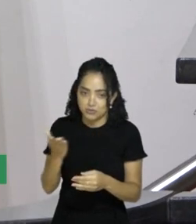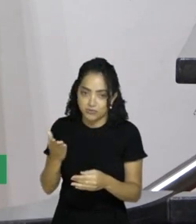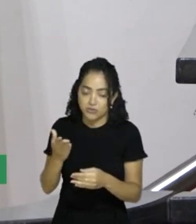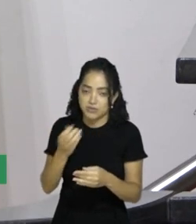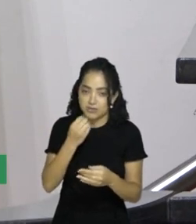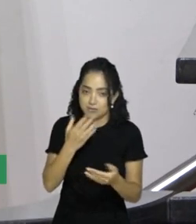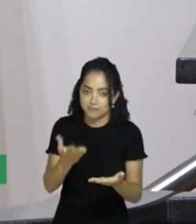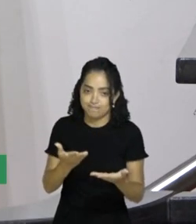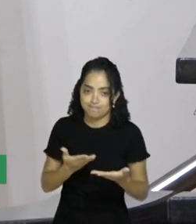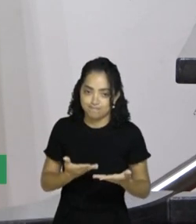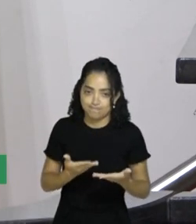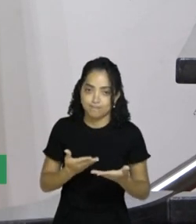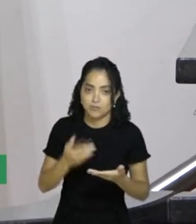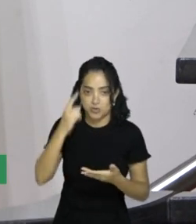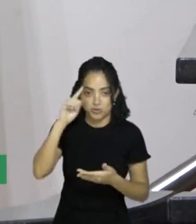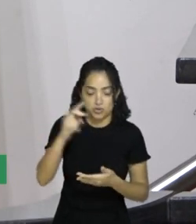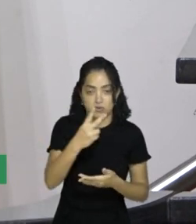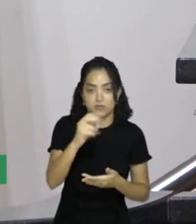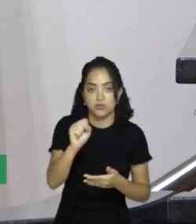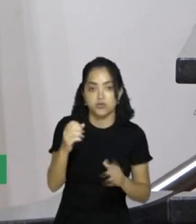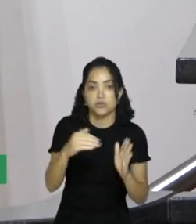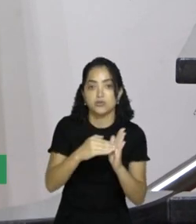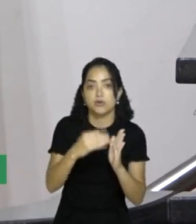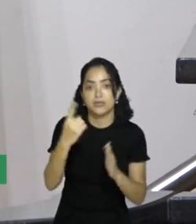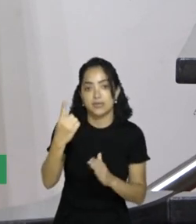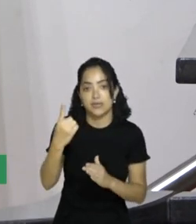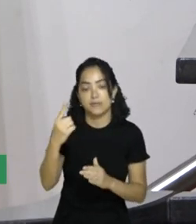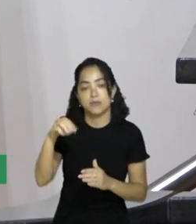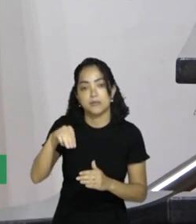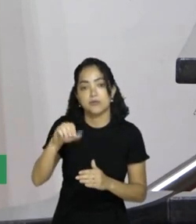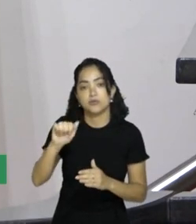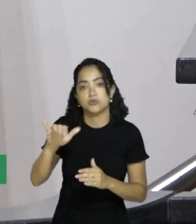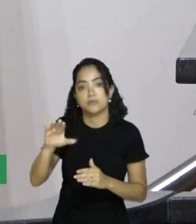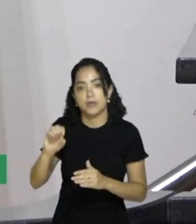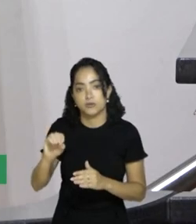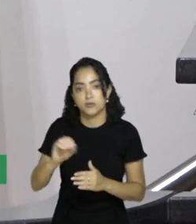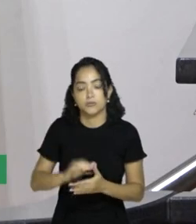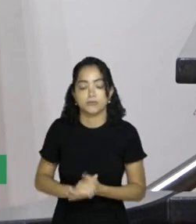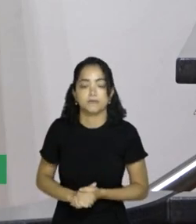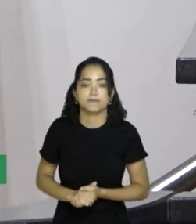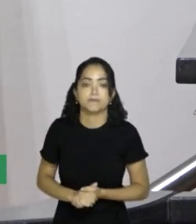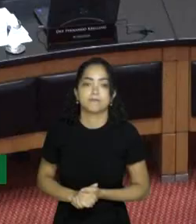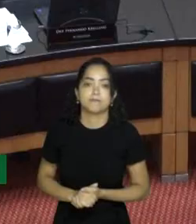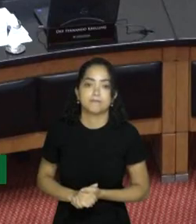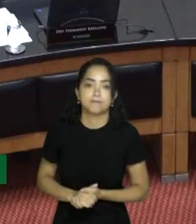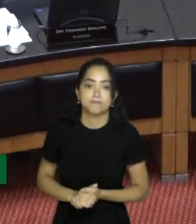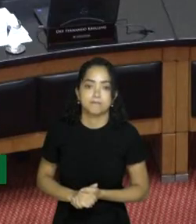recebê-los em Xaxim de 28 de Abril a 1º de Maio Muito obrigado Deputado abraço